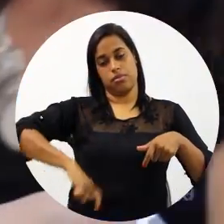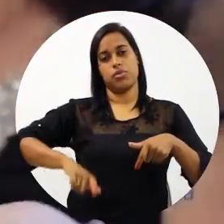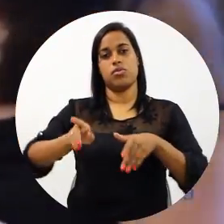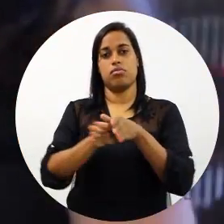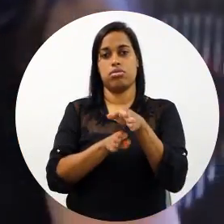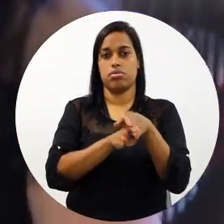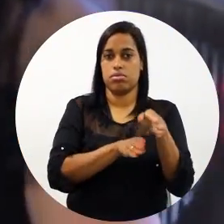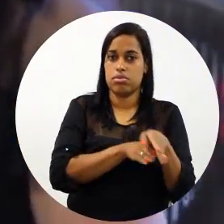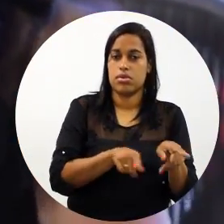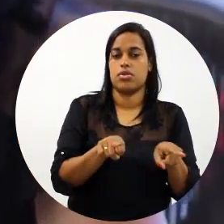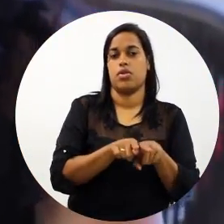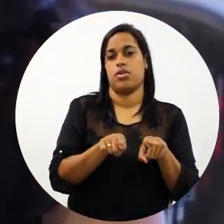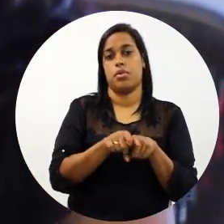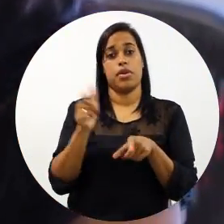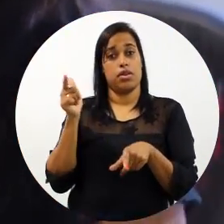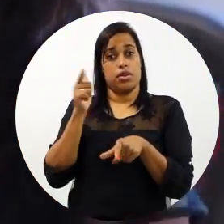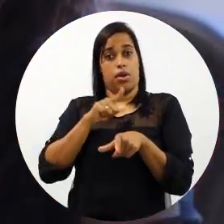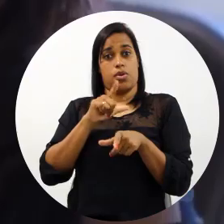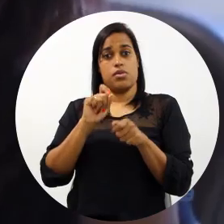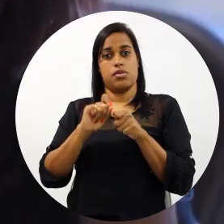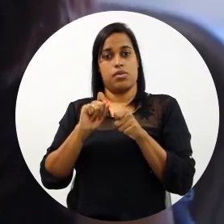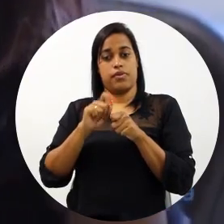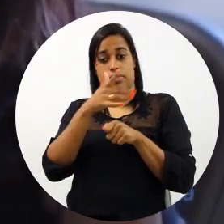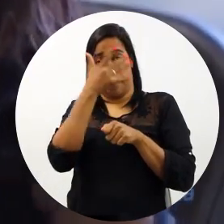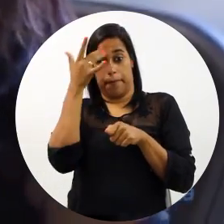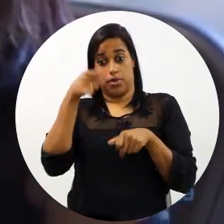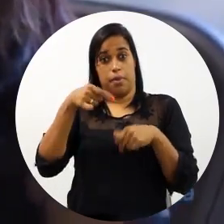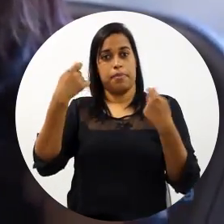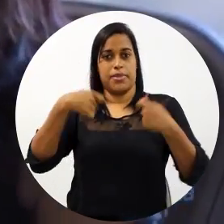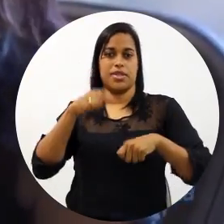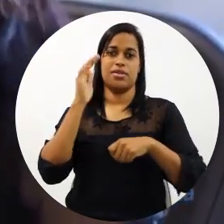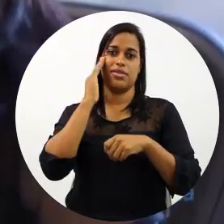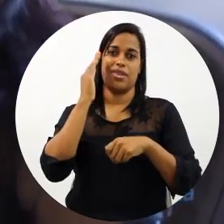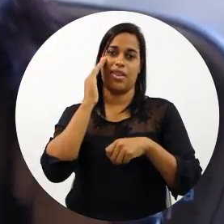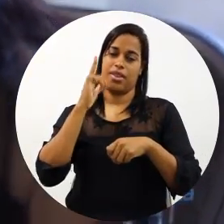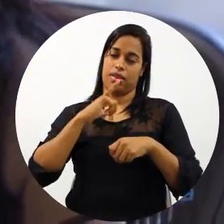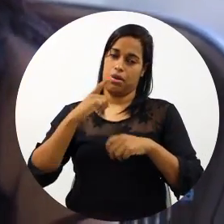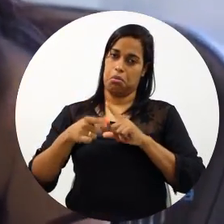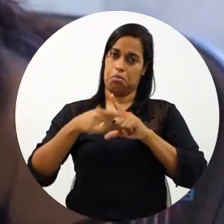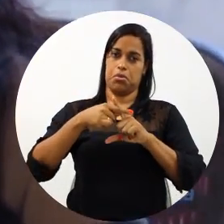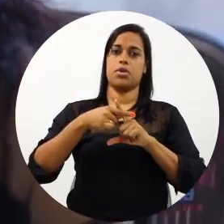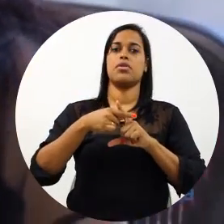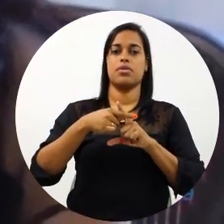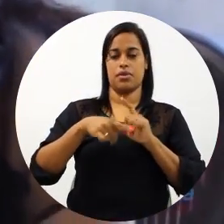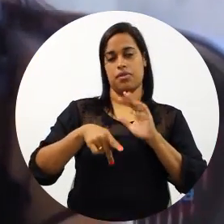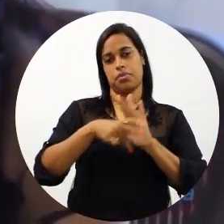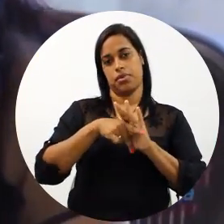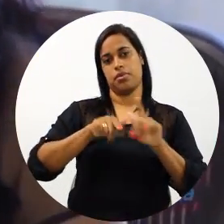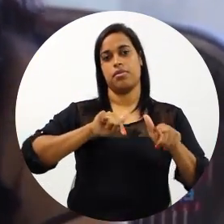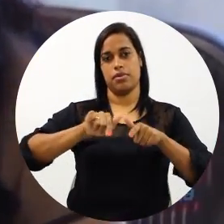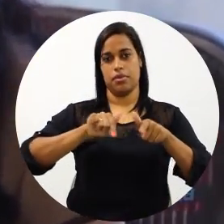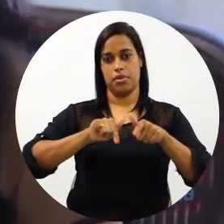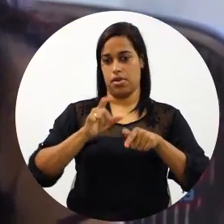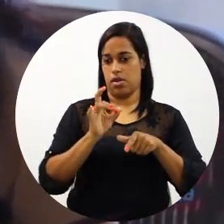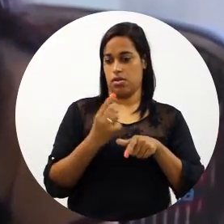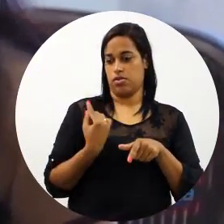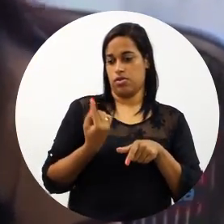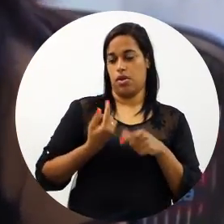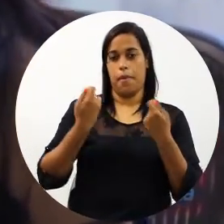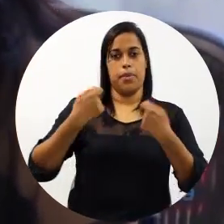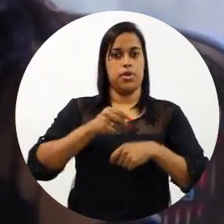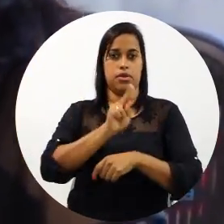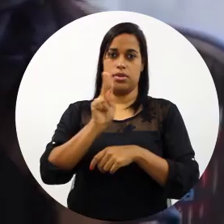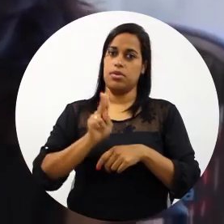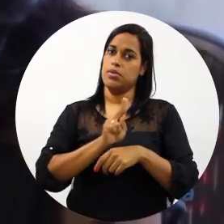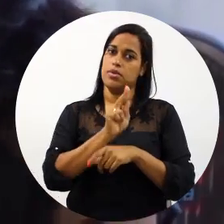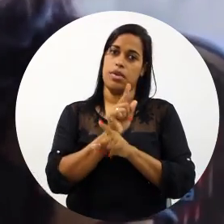orientar, de conseguir fazer aquela pessoa entender que aquilo ali tem um benefício para ele. Não é somente você tem que